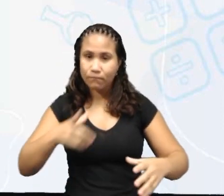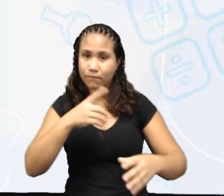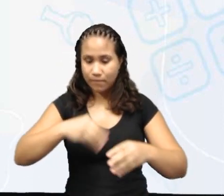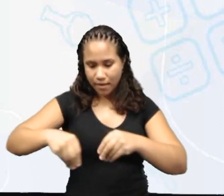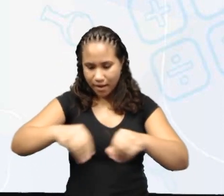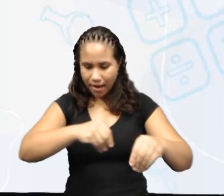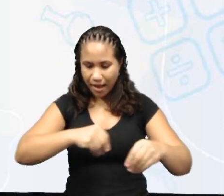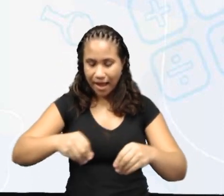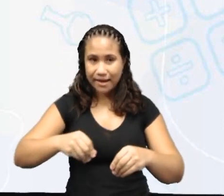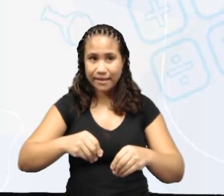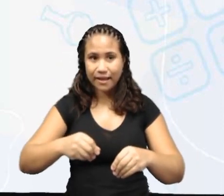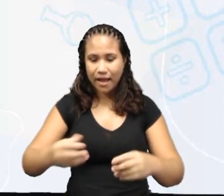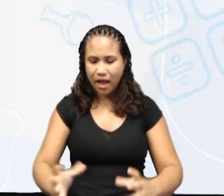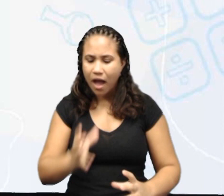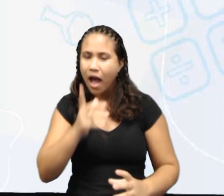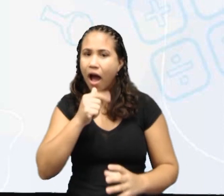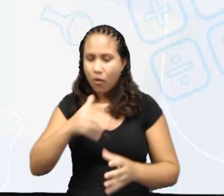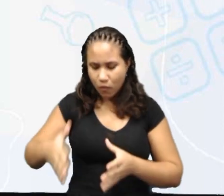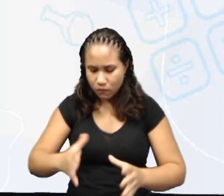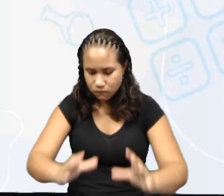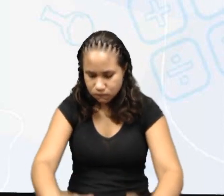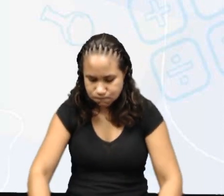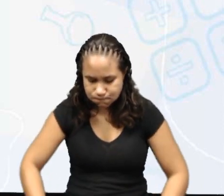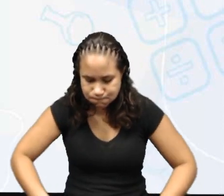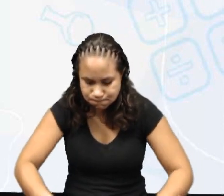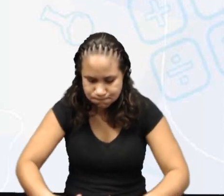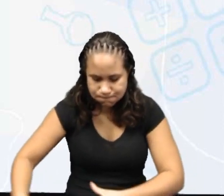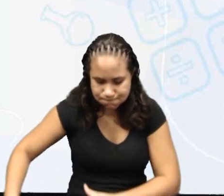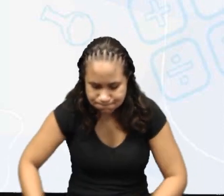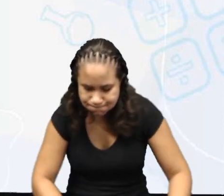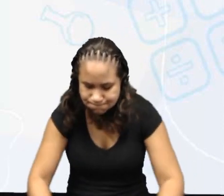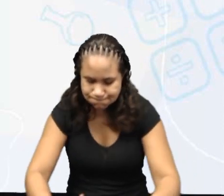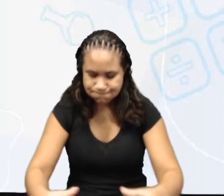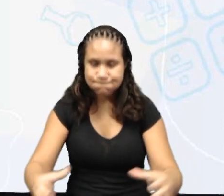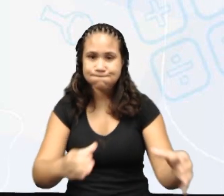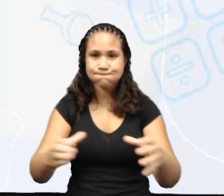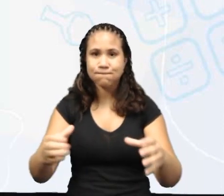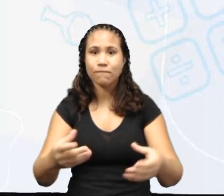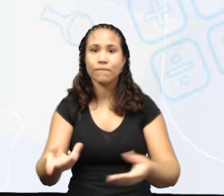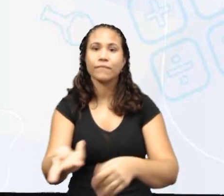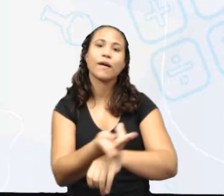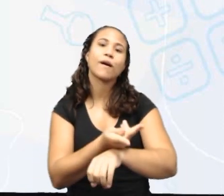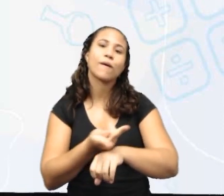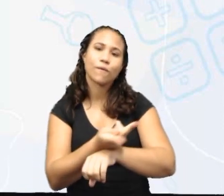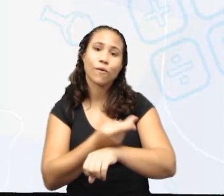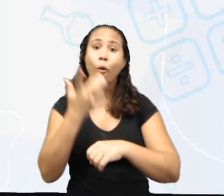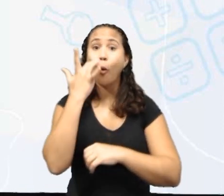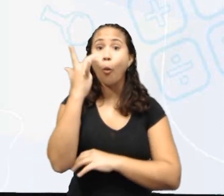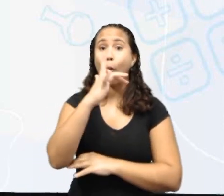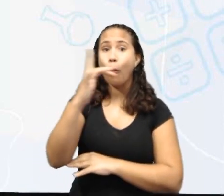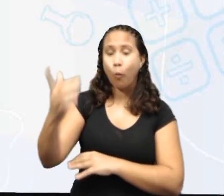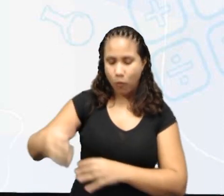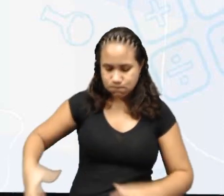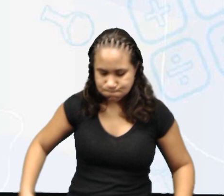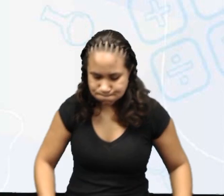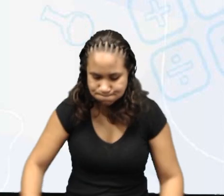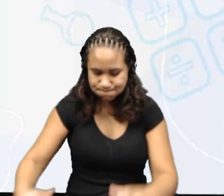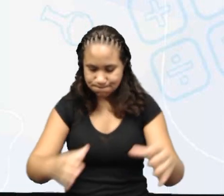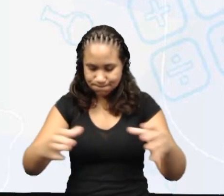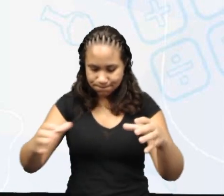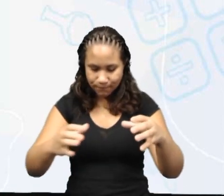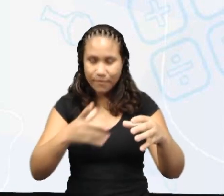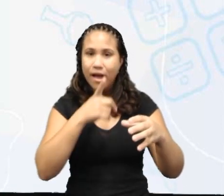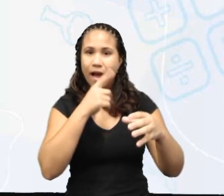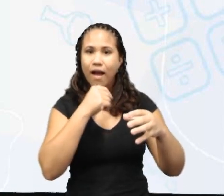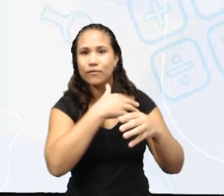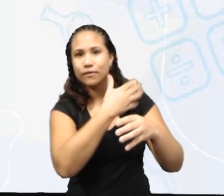areia no leito de um rio e tentando encontrar ouro. É só ela balançar a bacia na água do rio e a